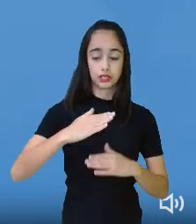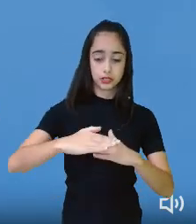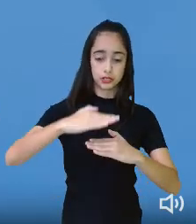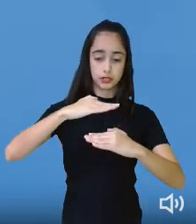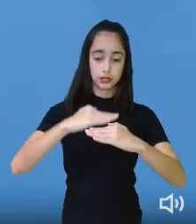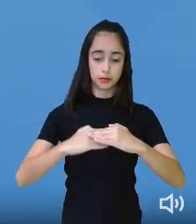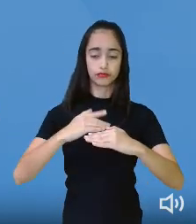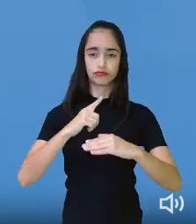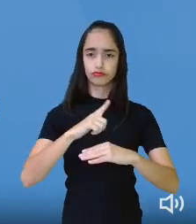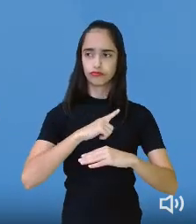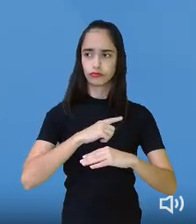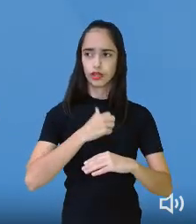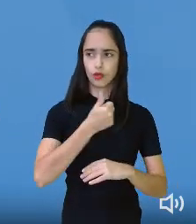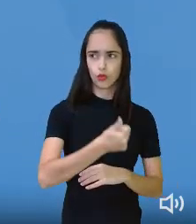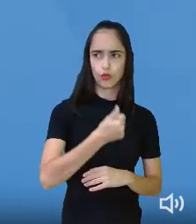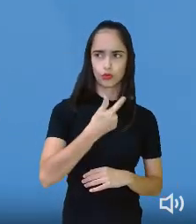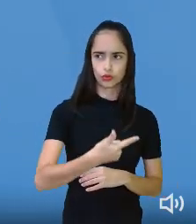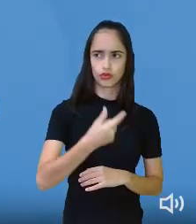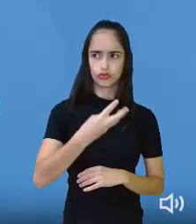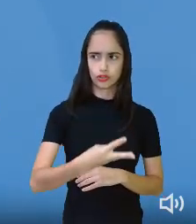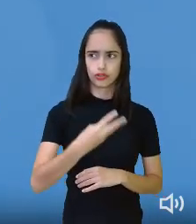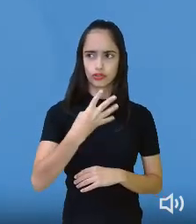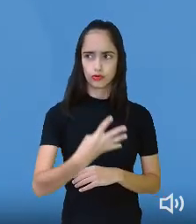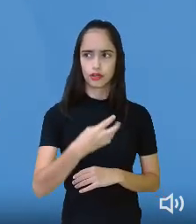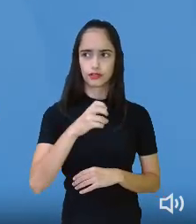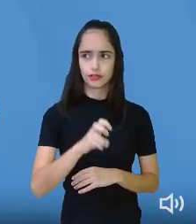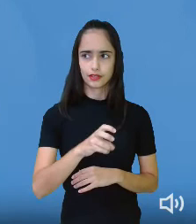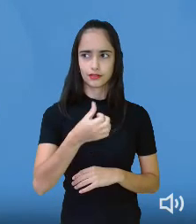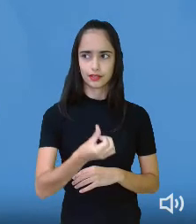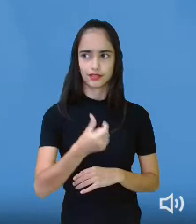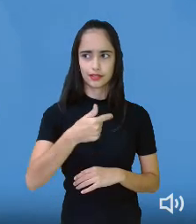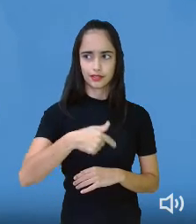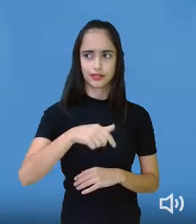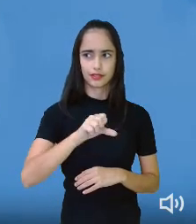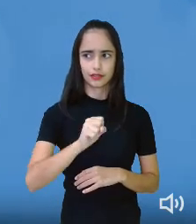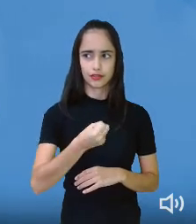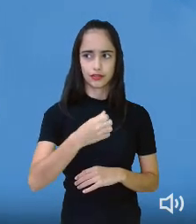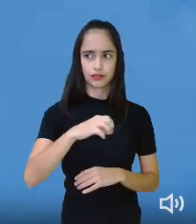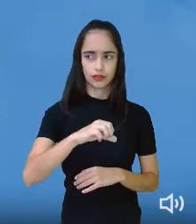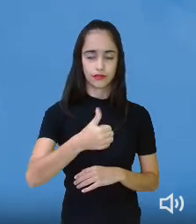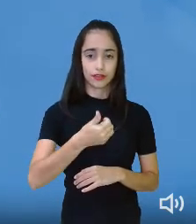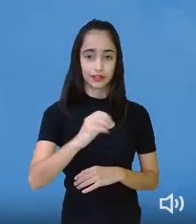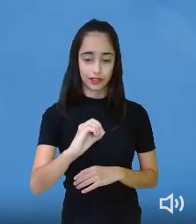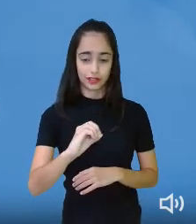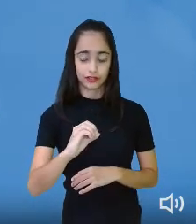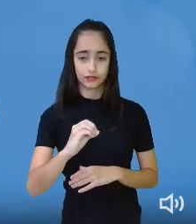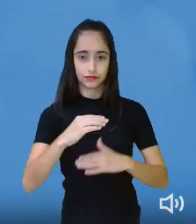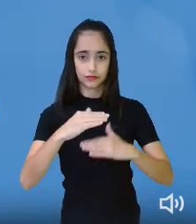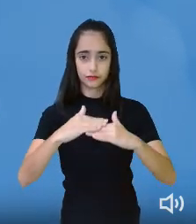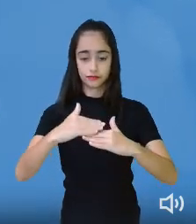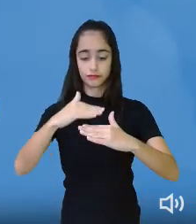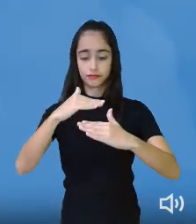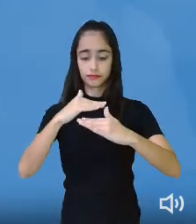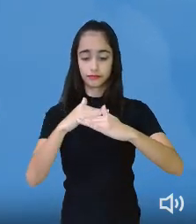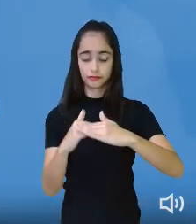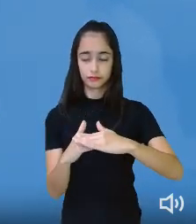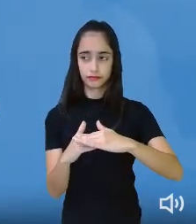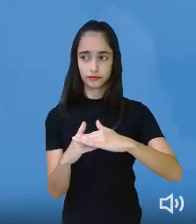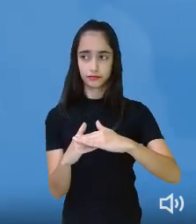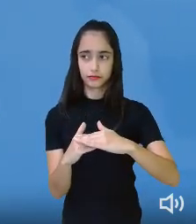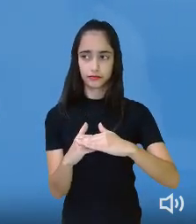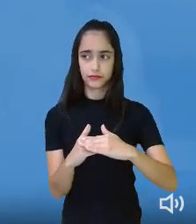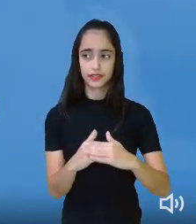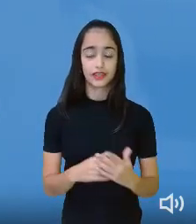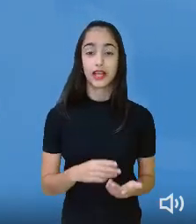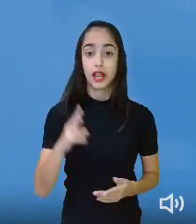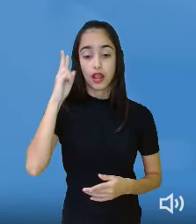1, 2, 3, 4, 5, 6, 7, 8, 9, 10. Aquilo que eu falei. Não necessariamente está pulando algum número.